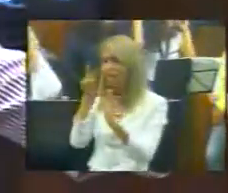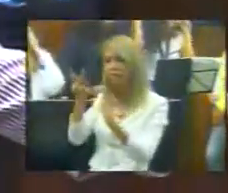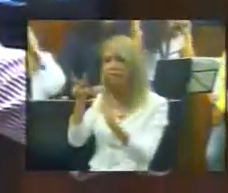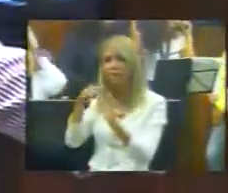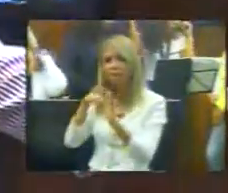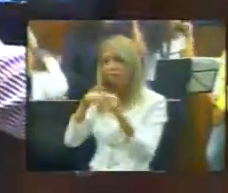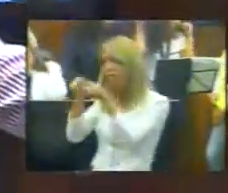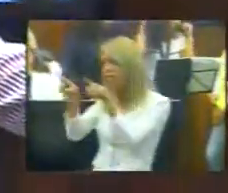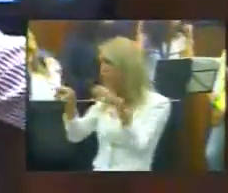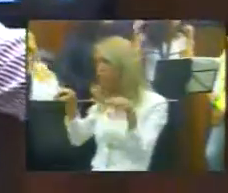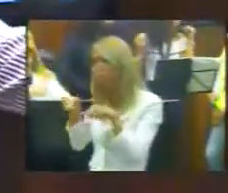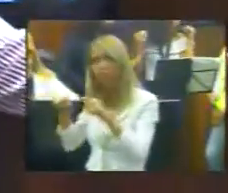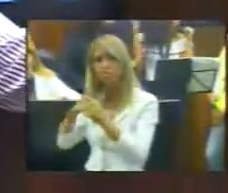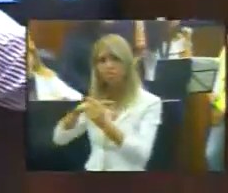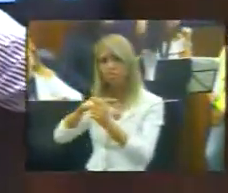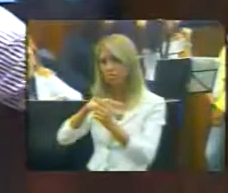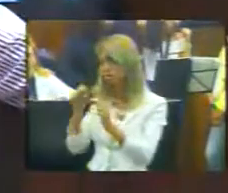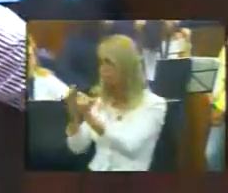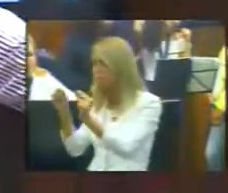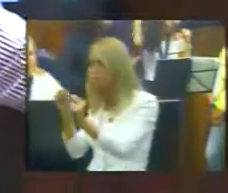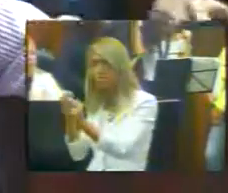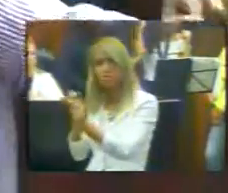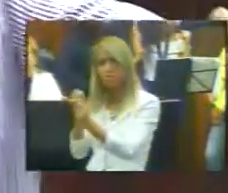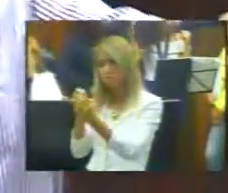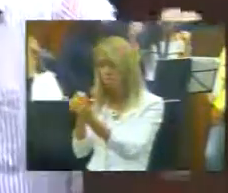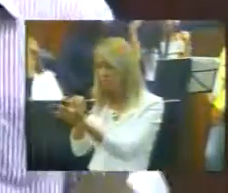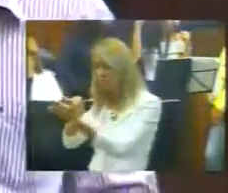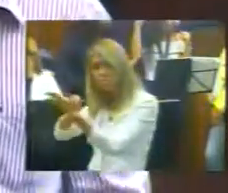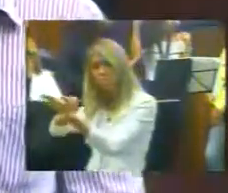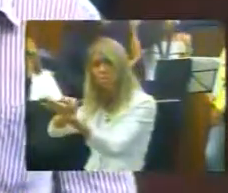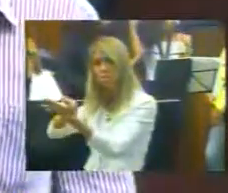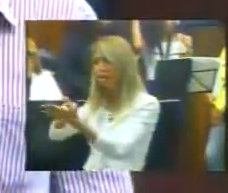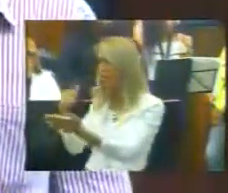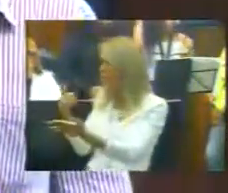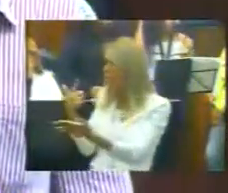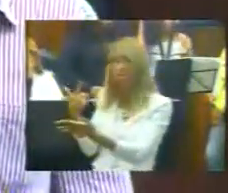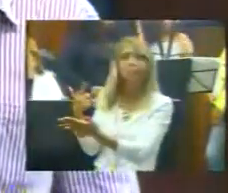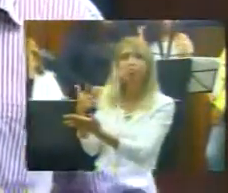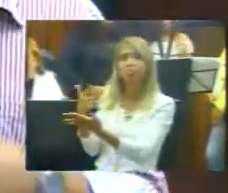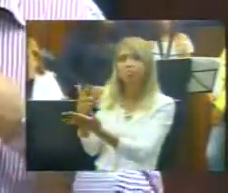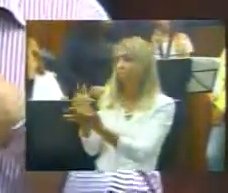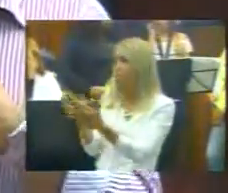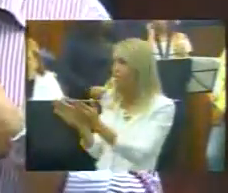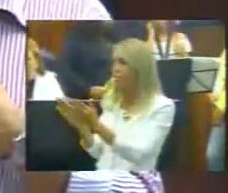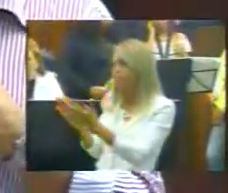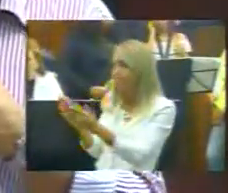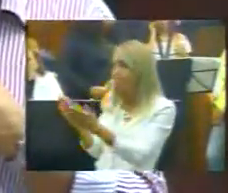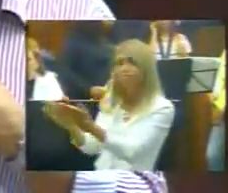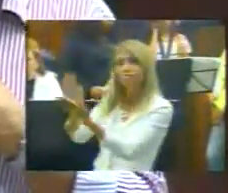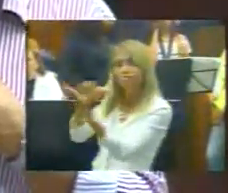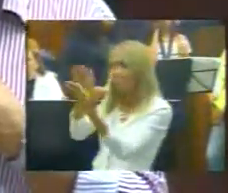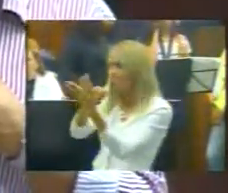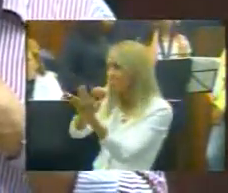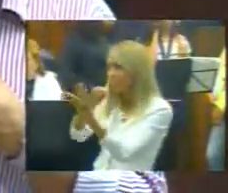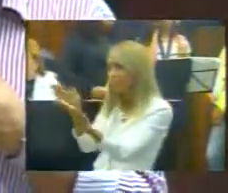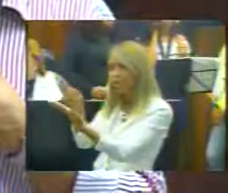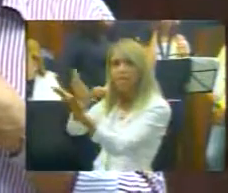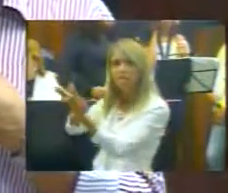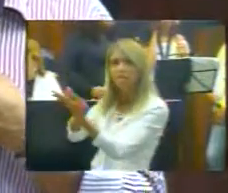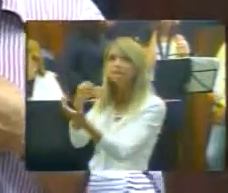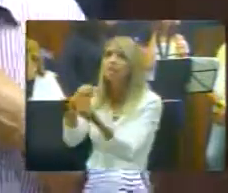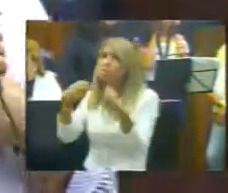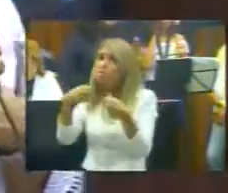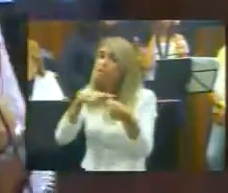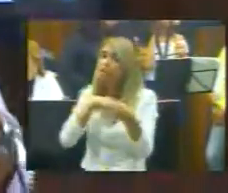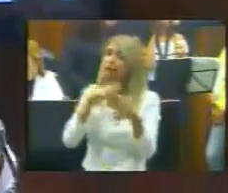creche, numa sala de aula com os pequenos, está sem proteção. É erro nosso. Porque